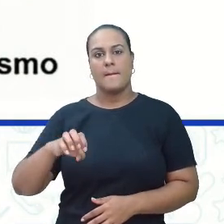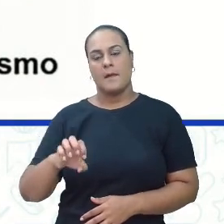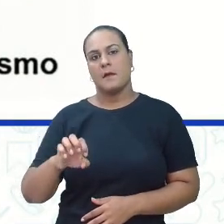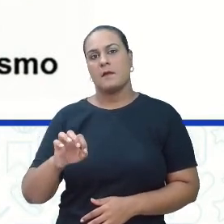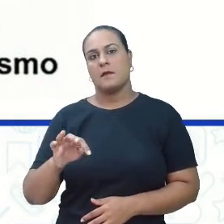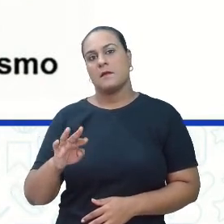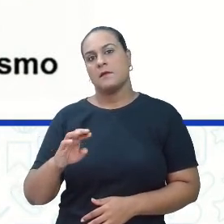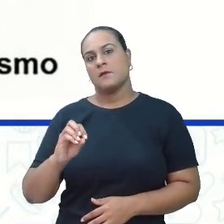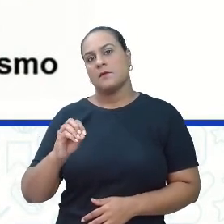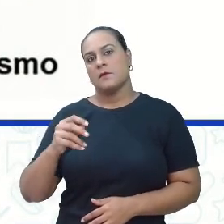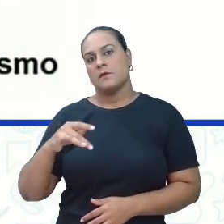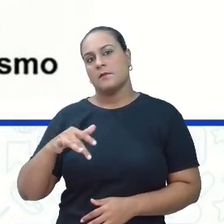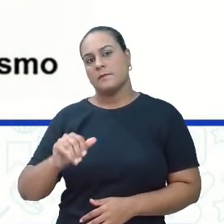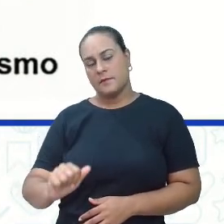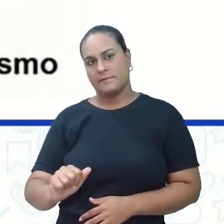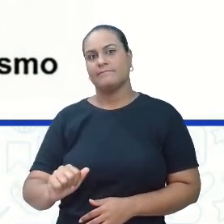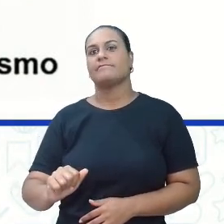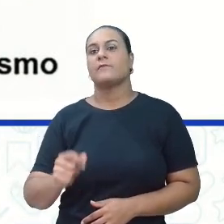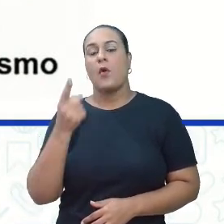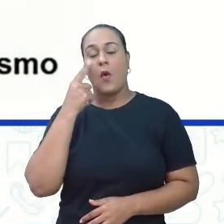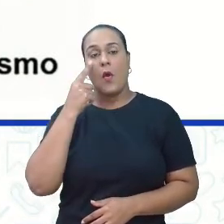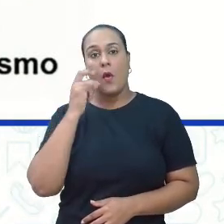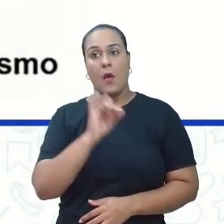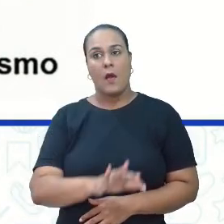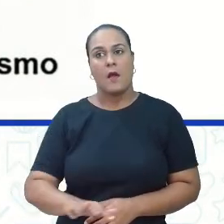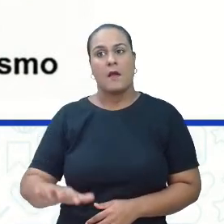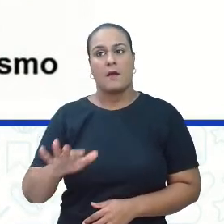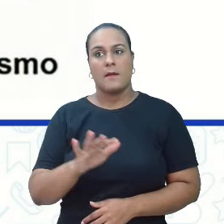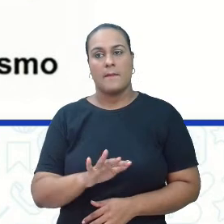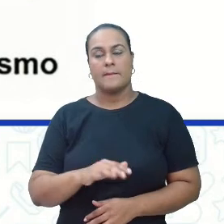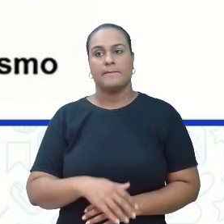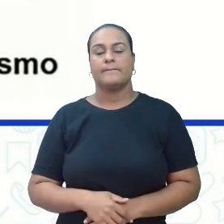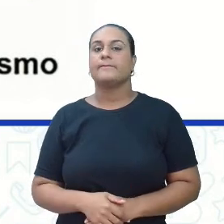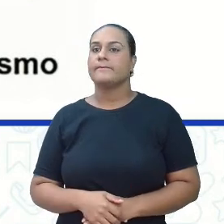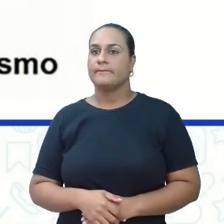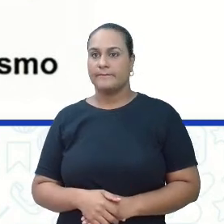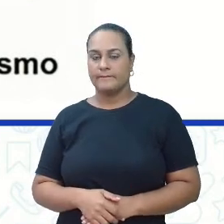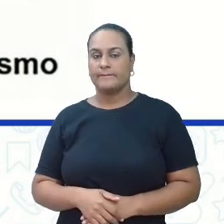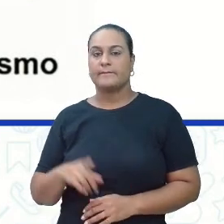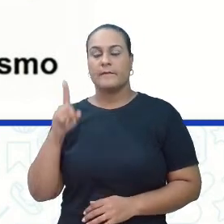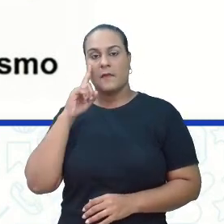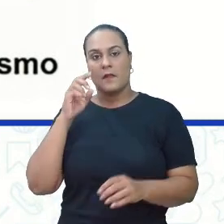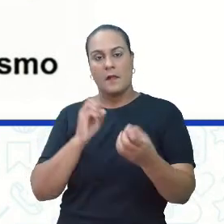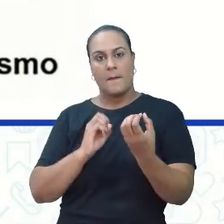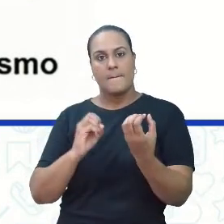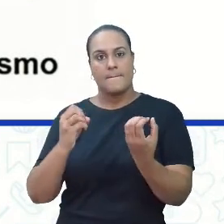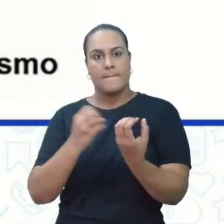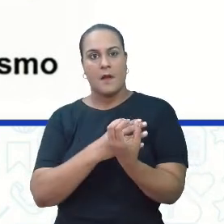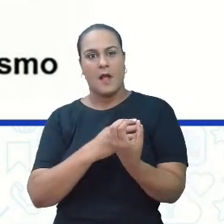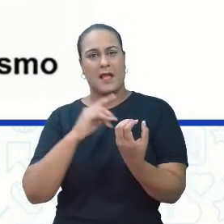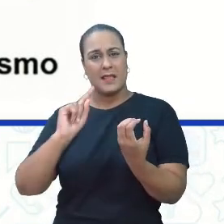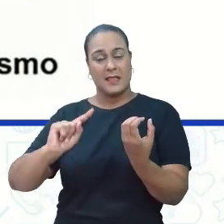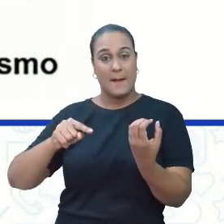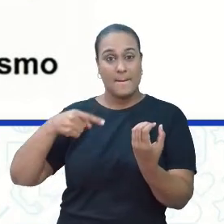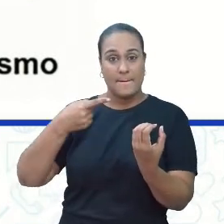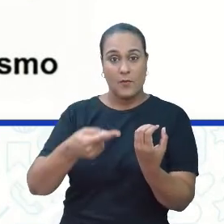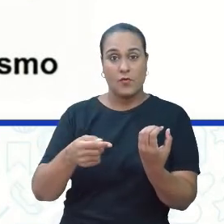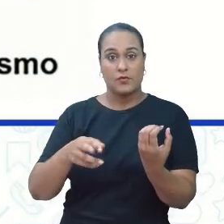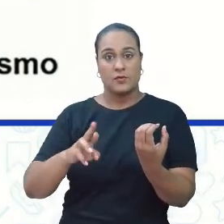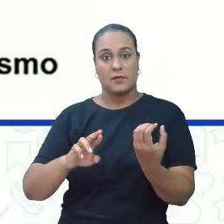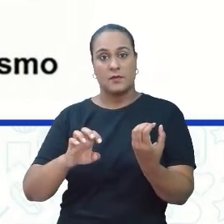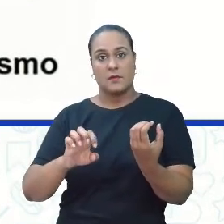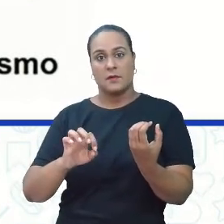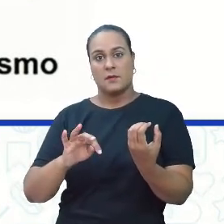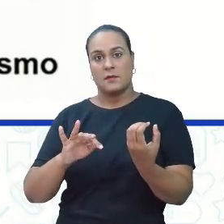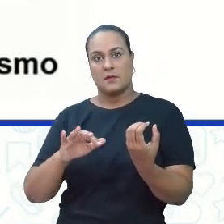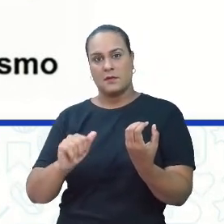a hipermetropia. Vejam a imagem. A imagem, né? Ela está sendo projetada depois da retina, está